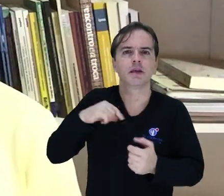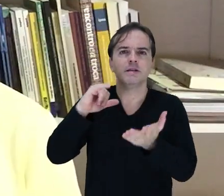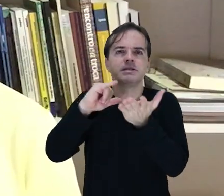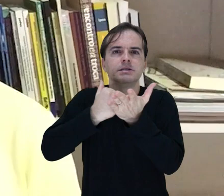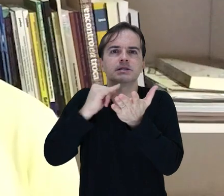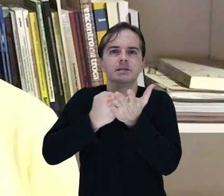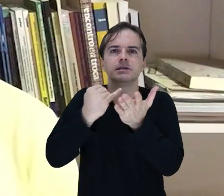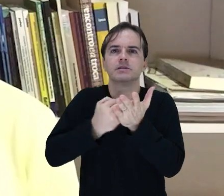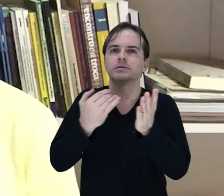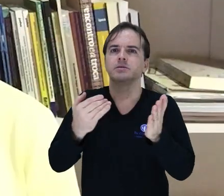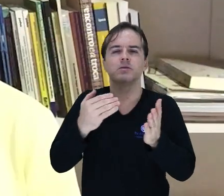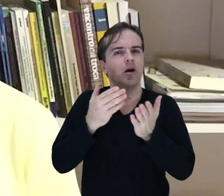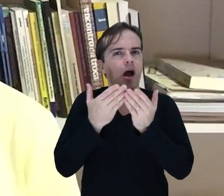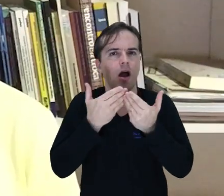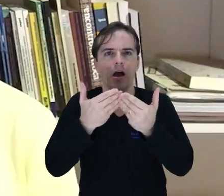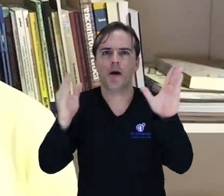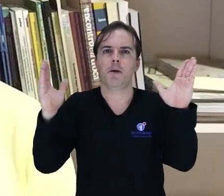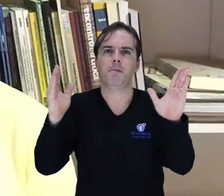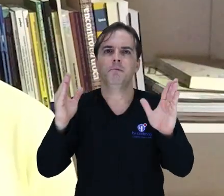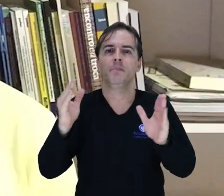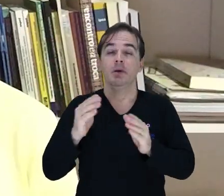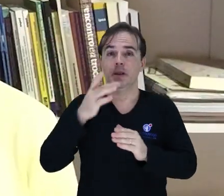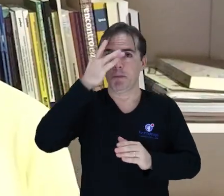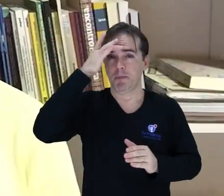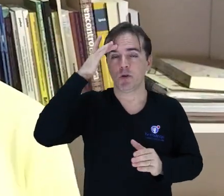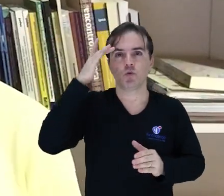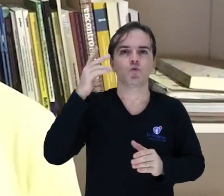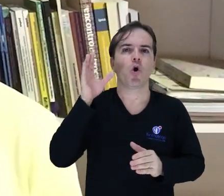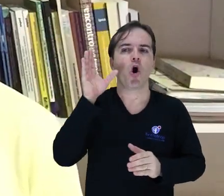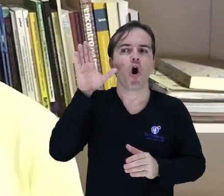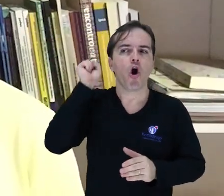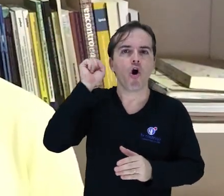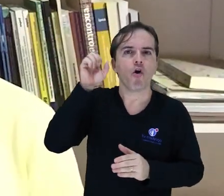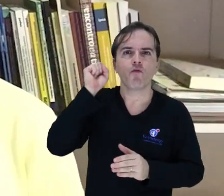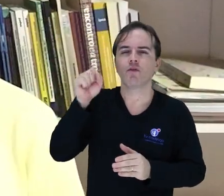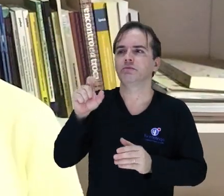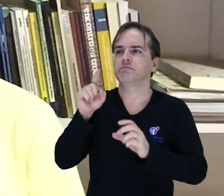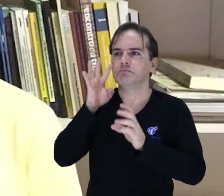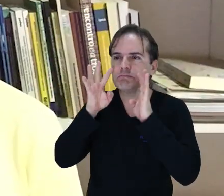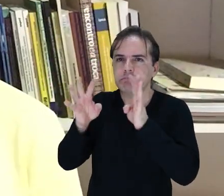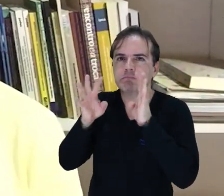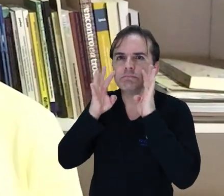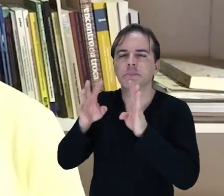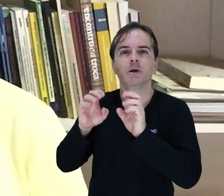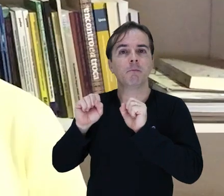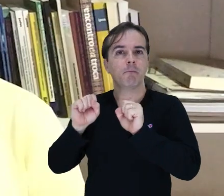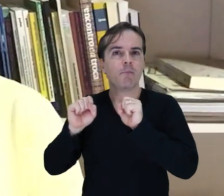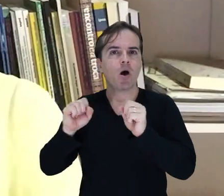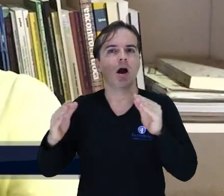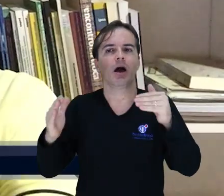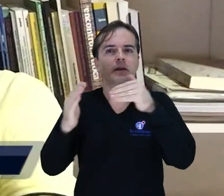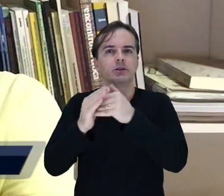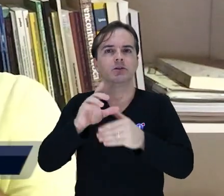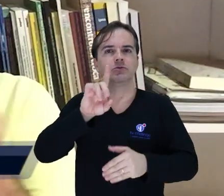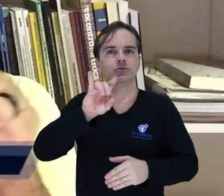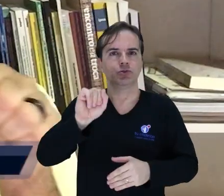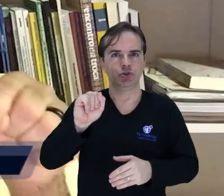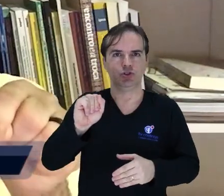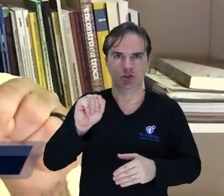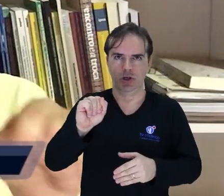inscrições abertas para participantes na modalidade de ouvintes até o dia do evento. Vocês podem